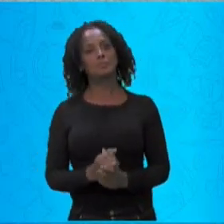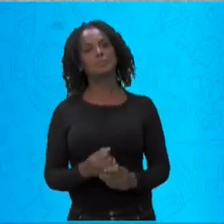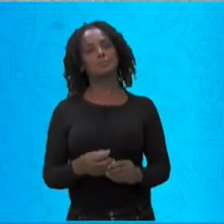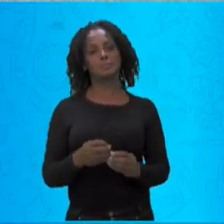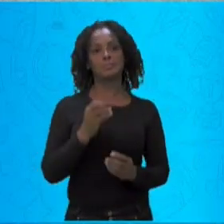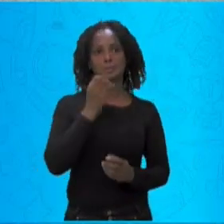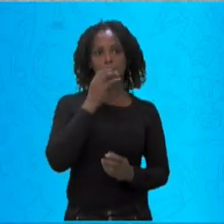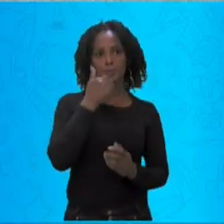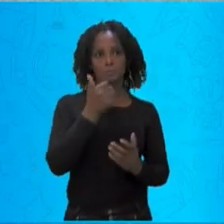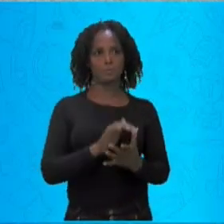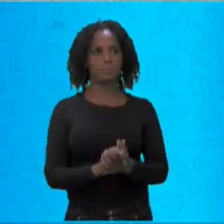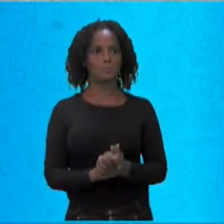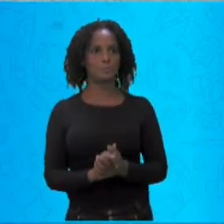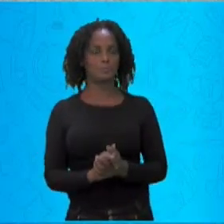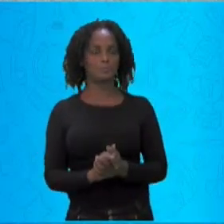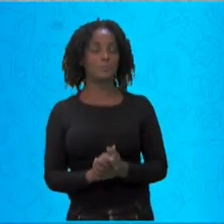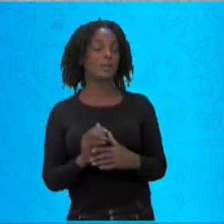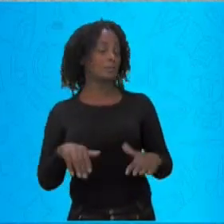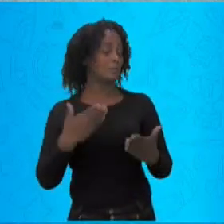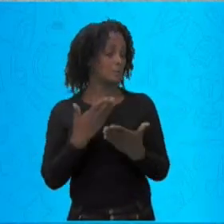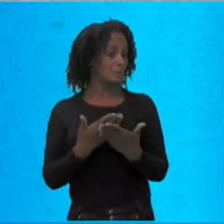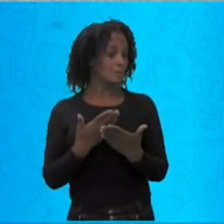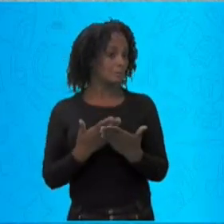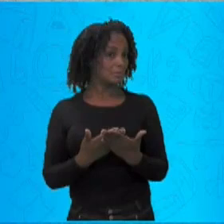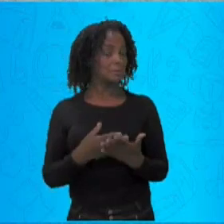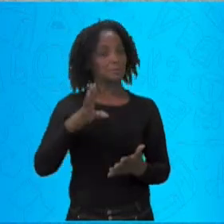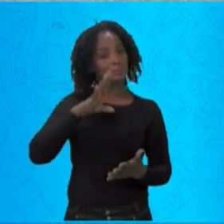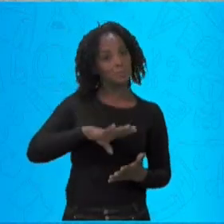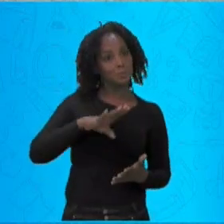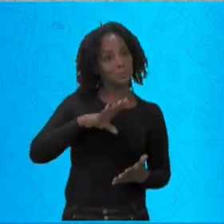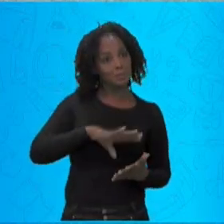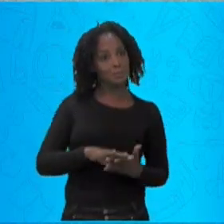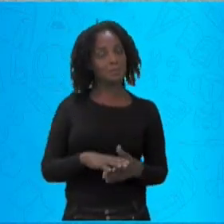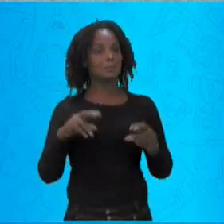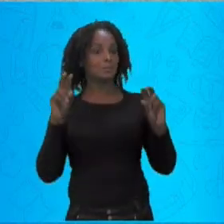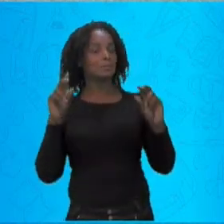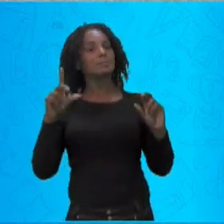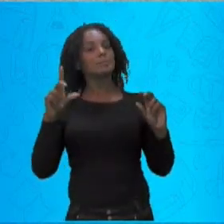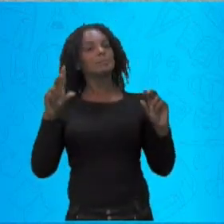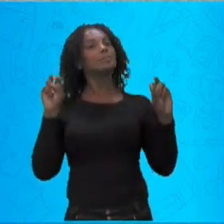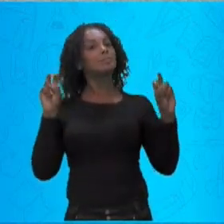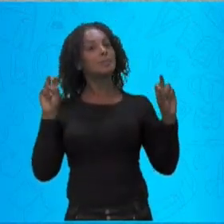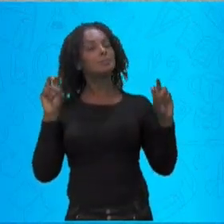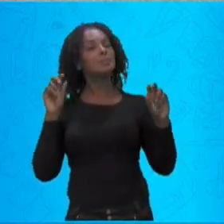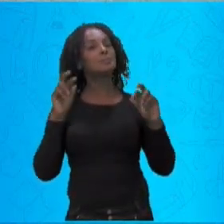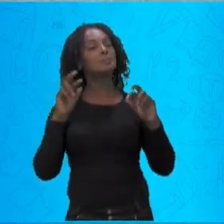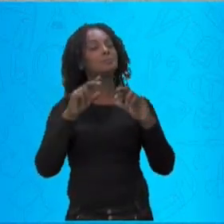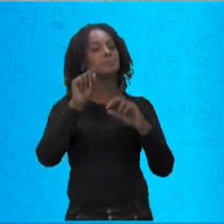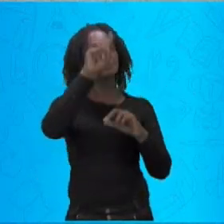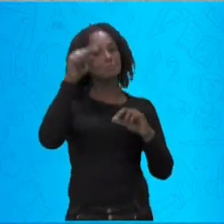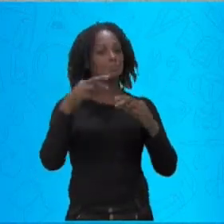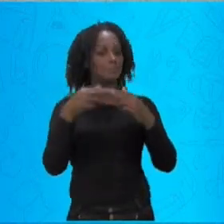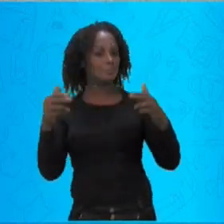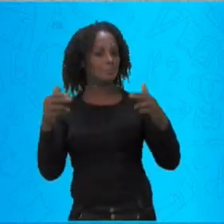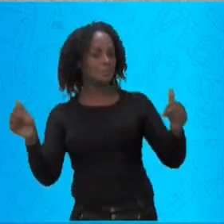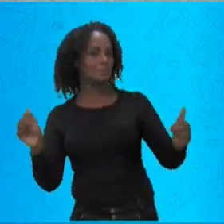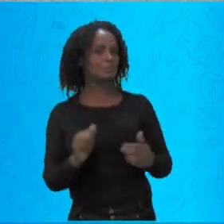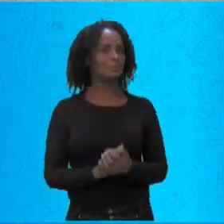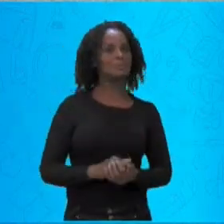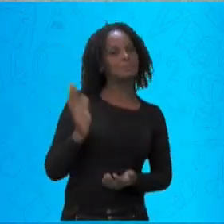para a plataforma. Essa foi a nossa aula de língua portuguesa com o tema Sinais de Pontuação. Até mais!